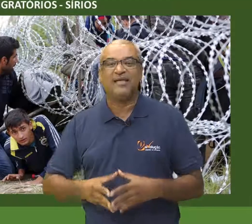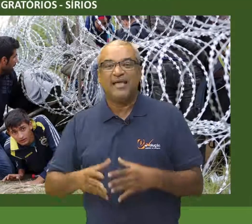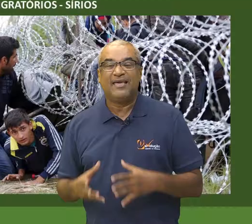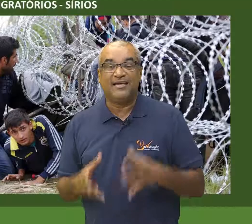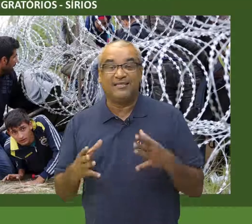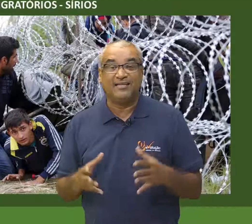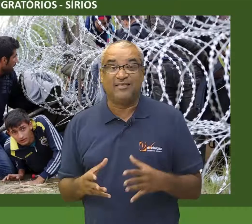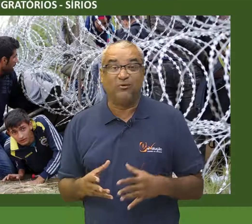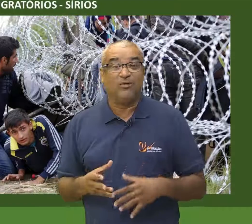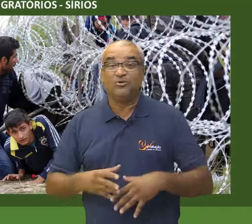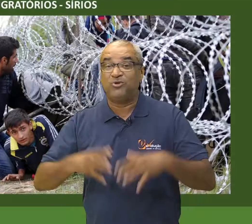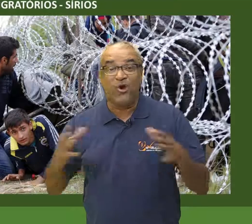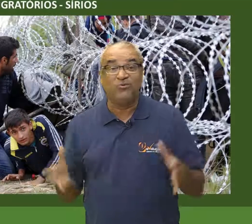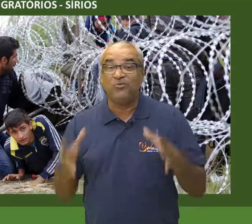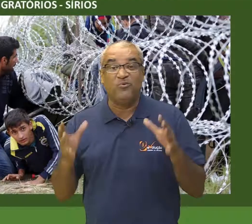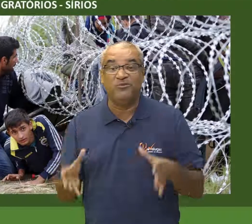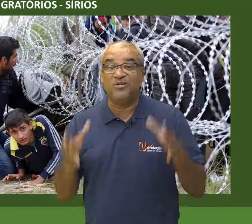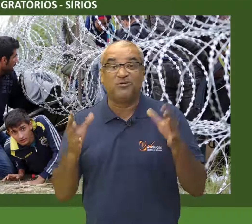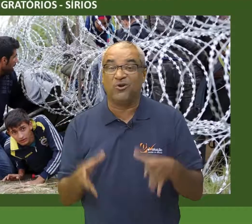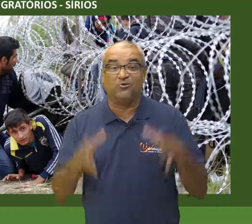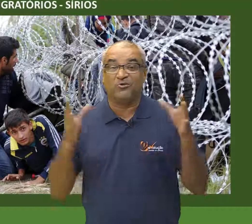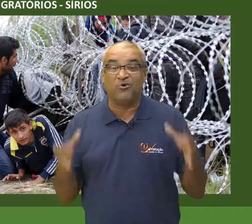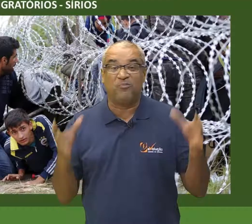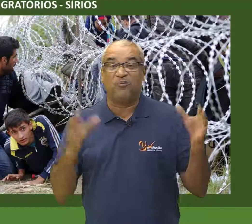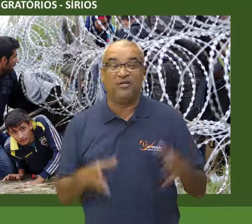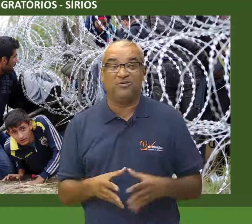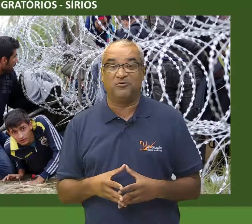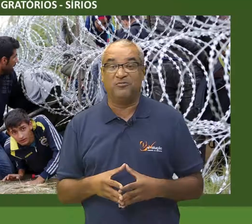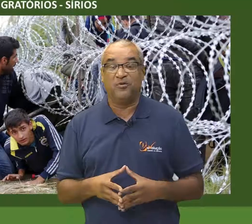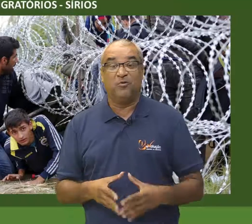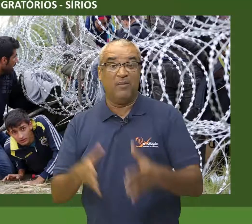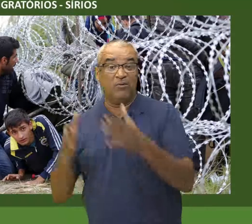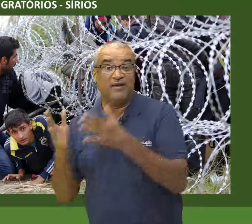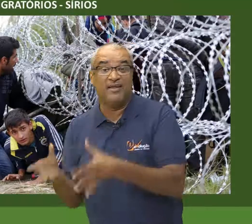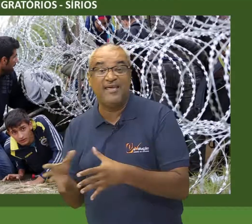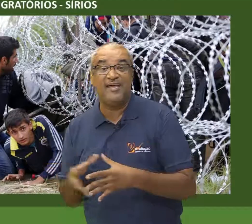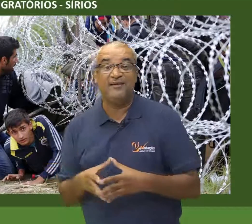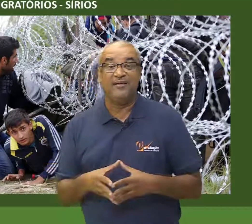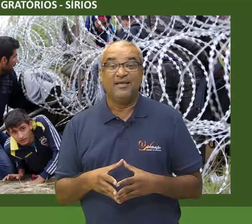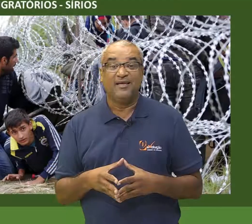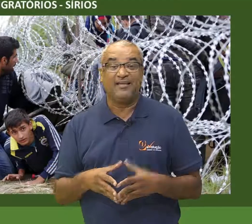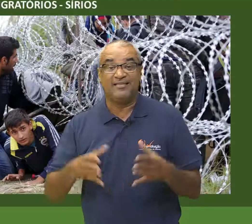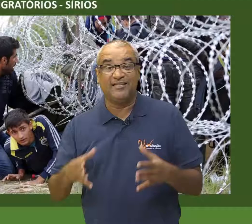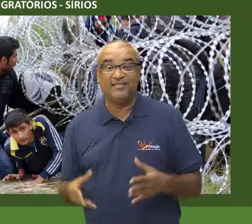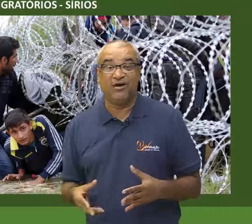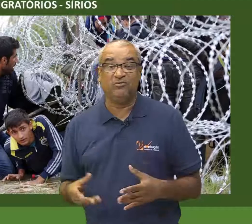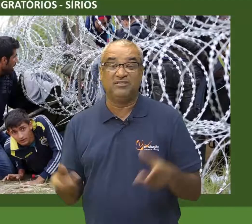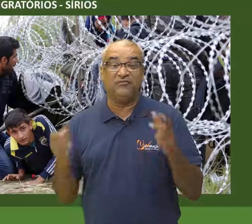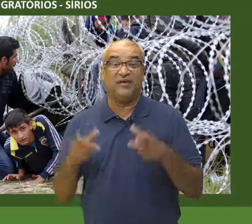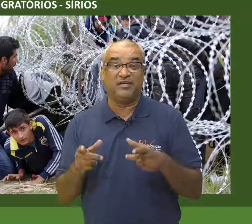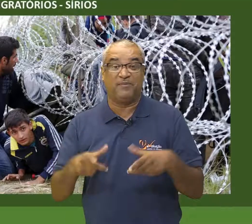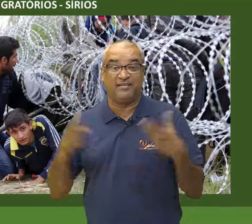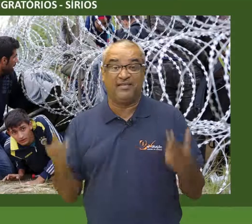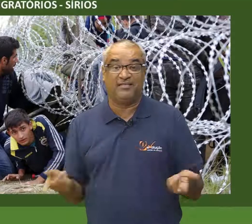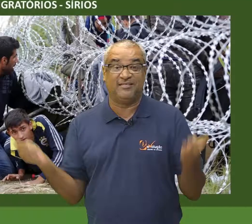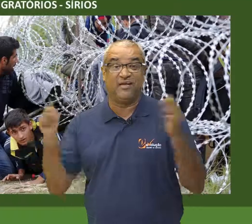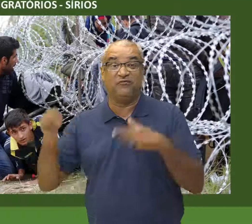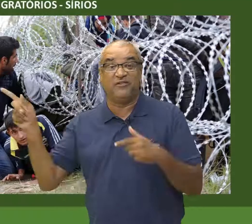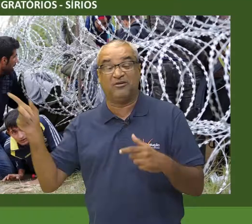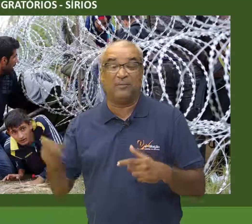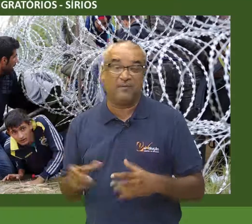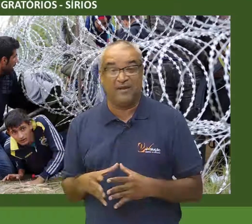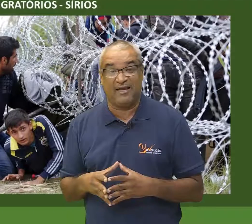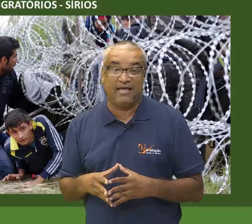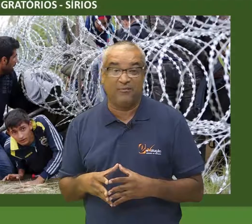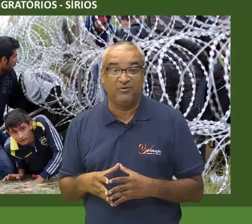mostra que até então todo mundo entrou no jogo político. Uma Hungria, que até então não se faz presente desde o